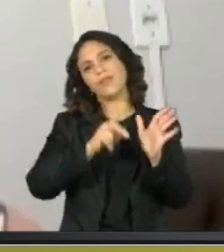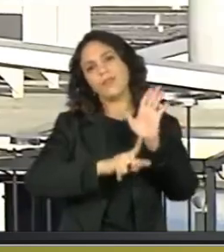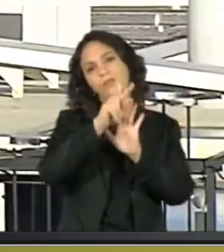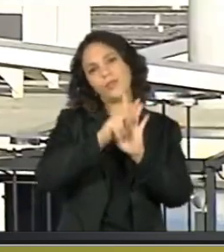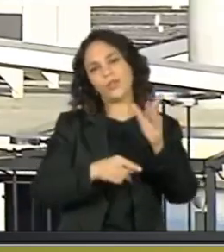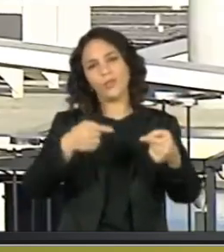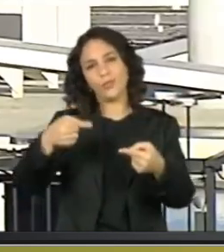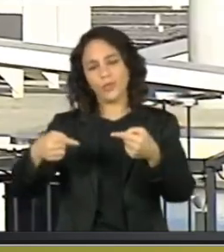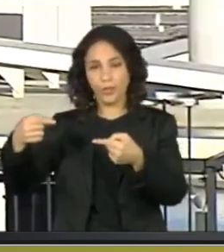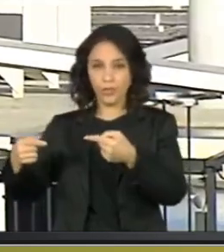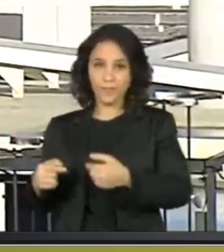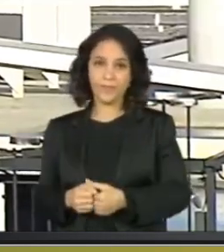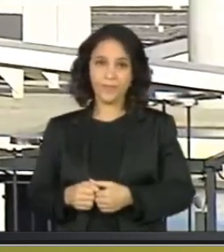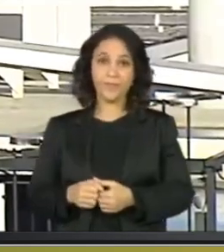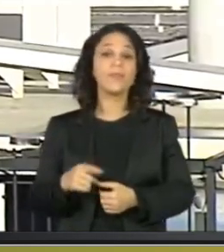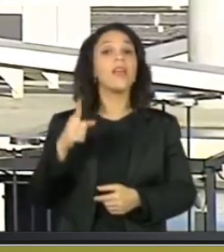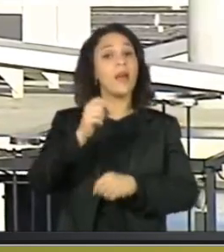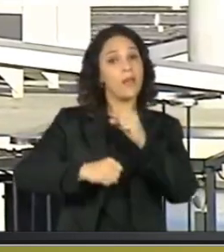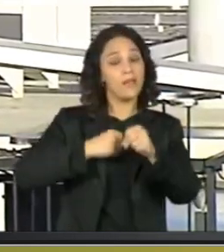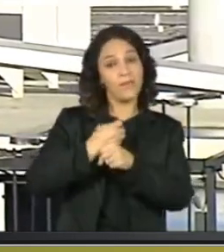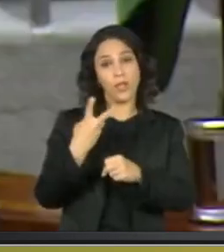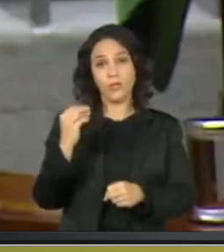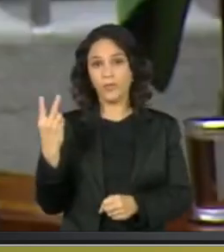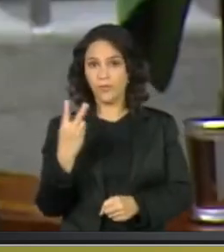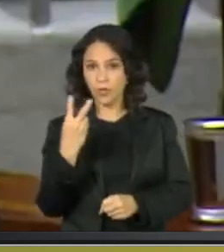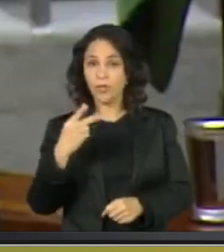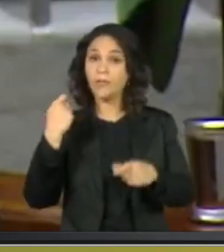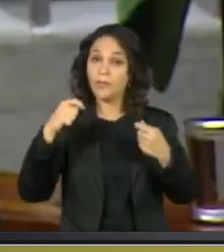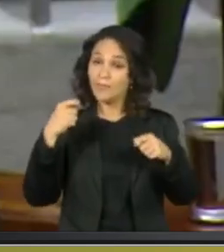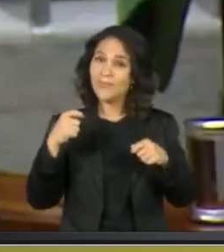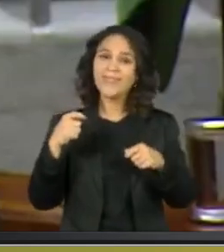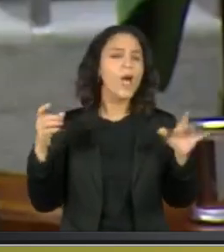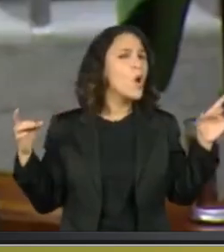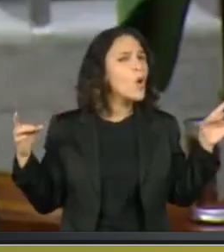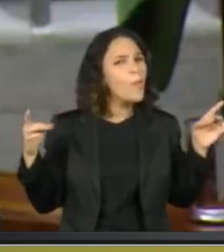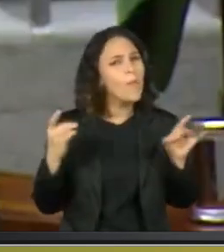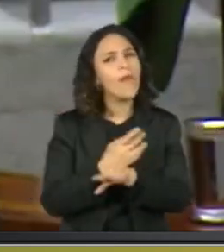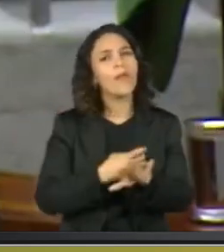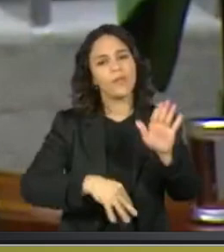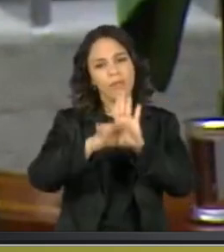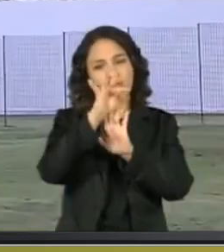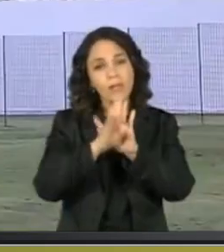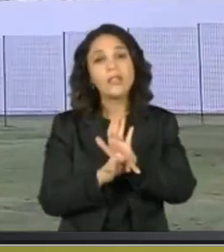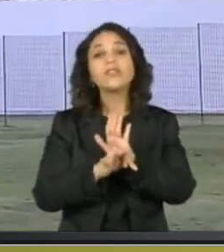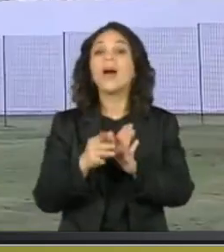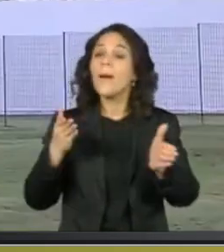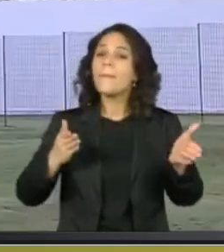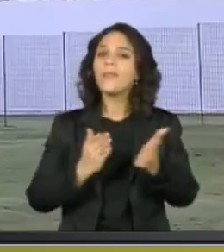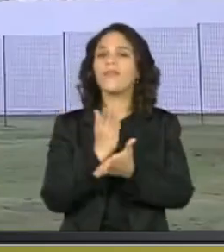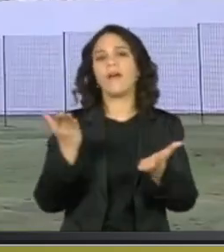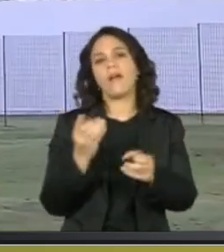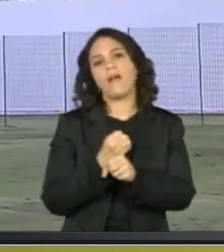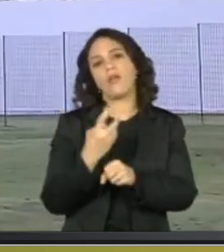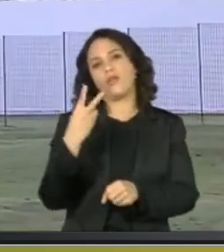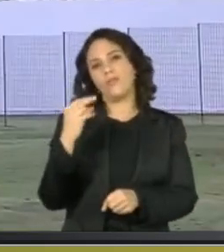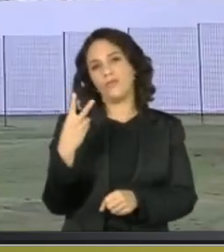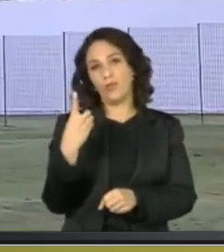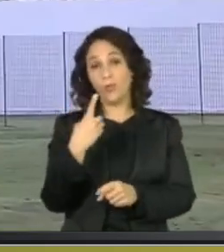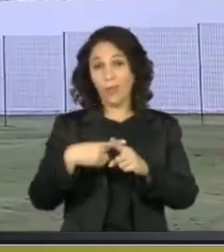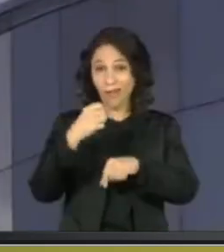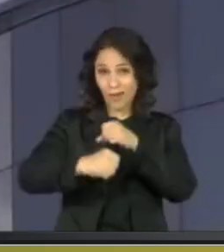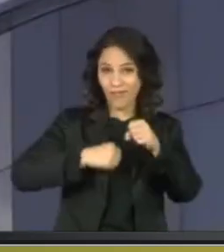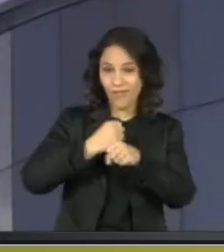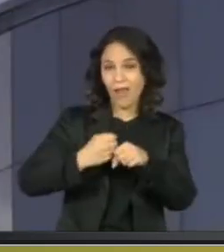desta política. Para valer em 2022, o novo programa precisa estar totalmente implementado neste ano. É que a lei eleitoral